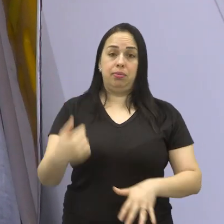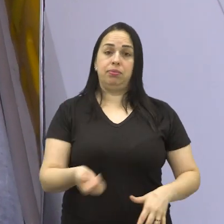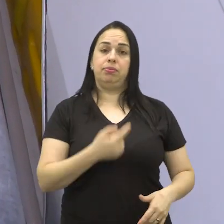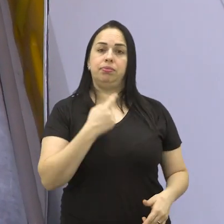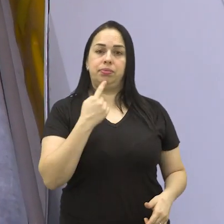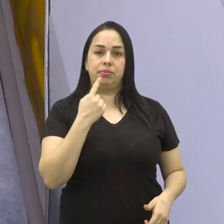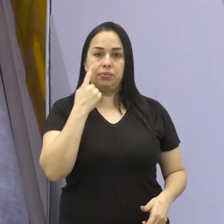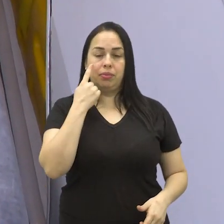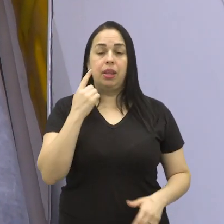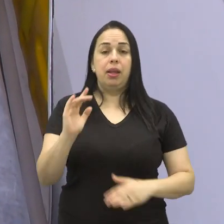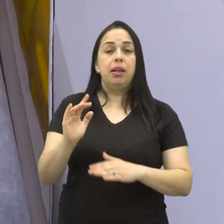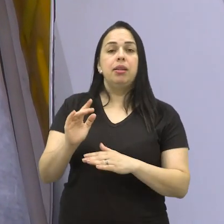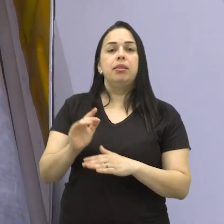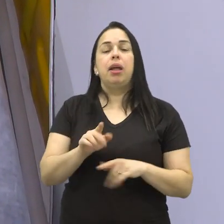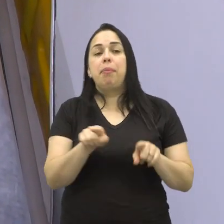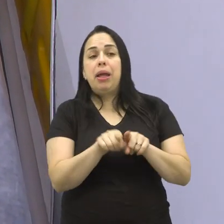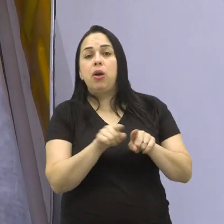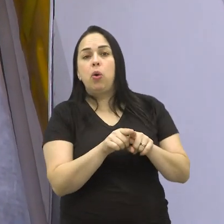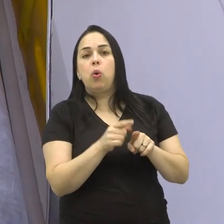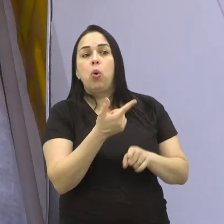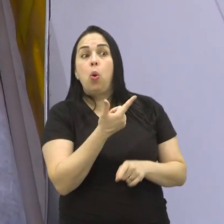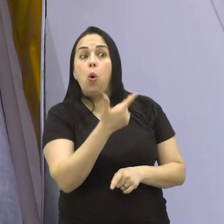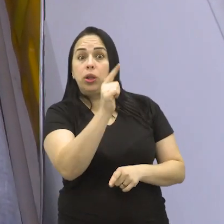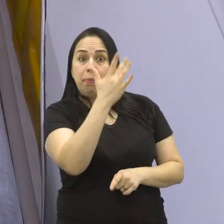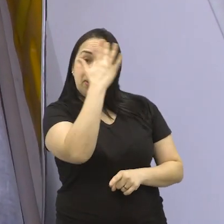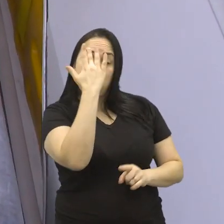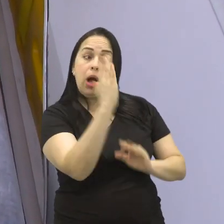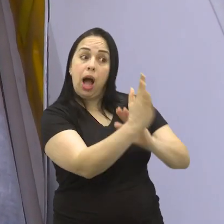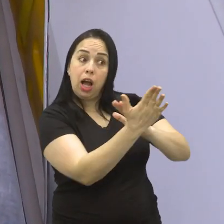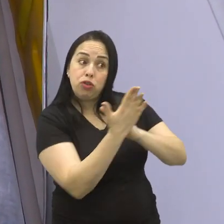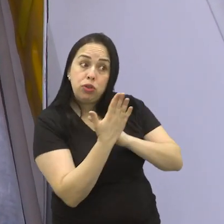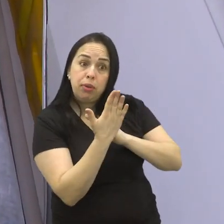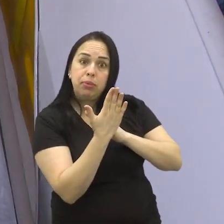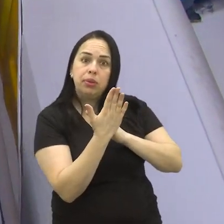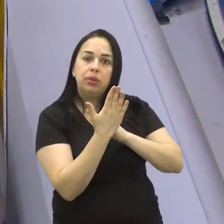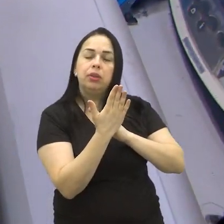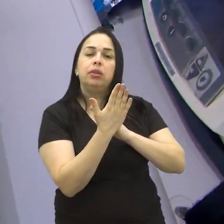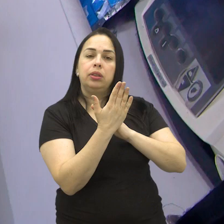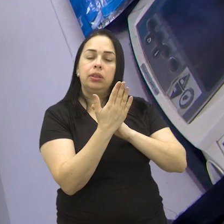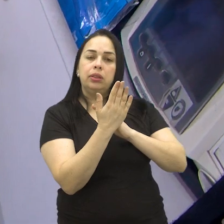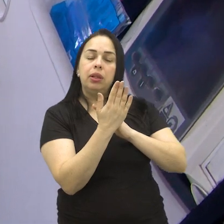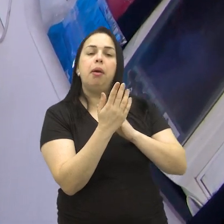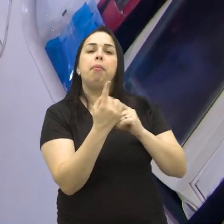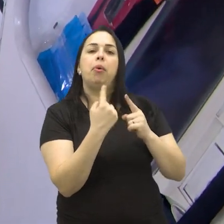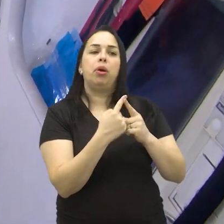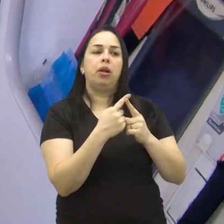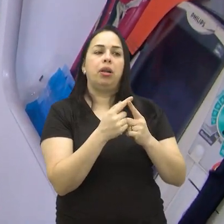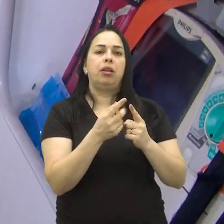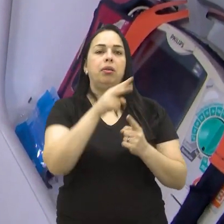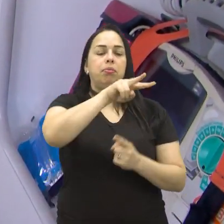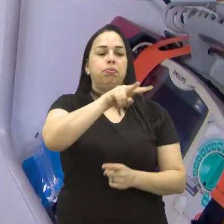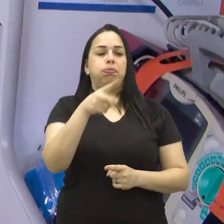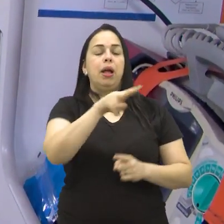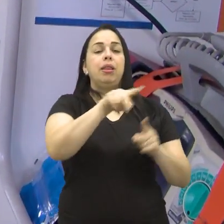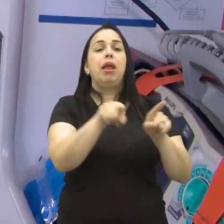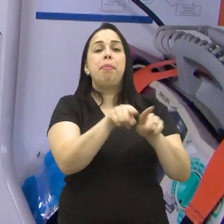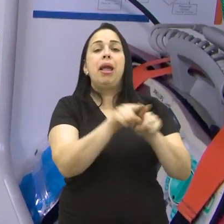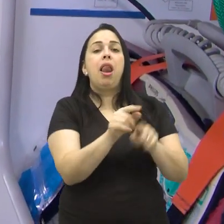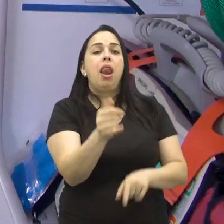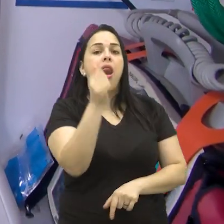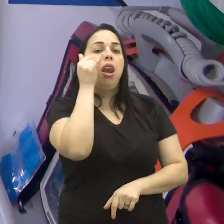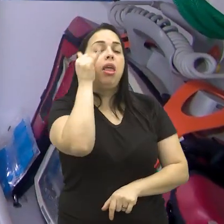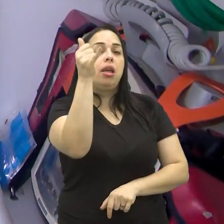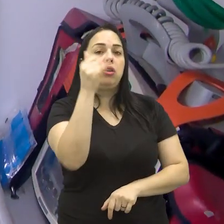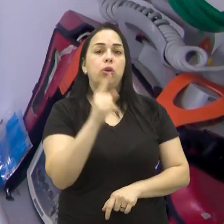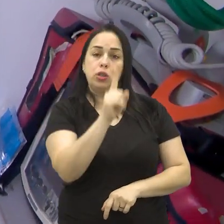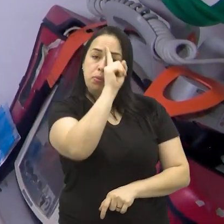Nesse momento, ele pede por ajuda para uma segunda pessoa, né, caso disponível, para que essa pessoa entre em contato com o